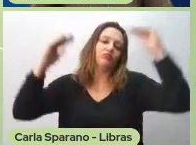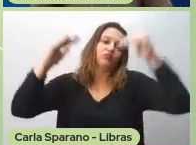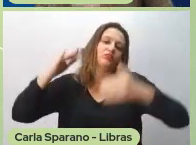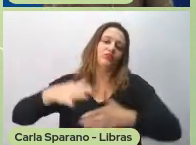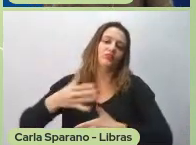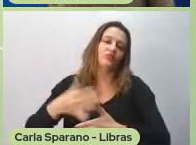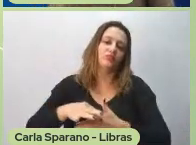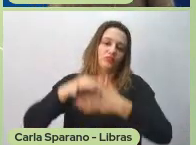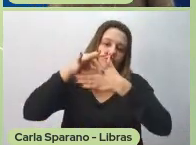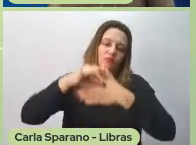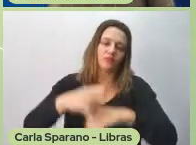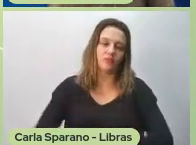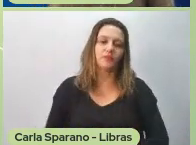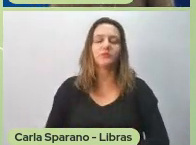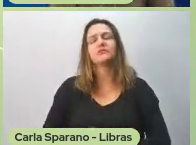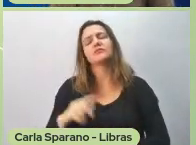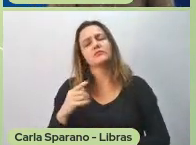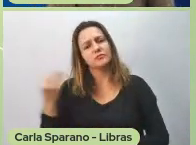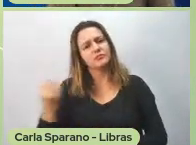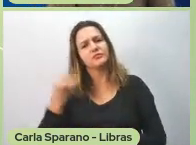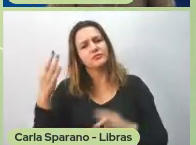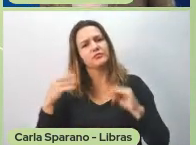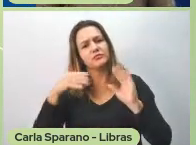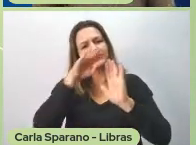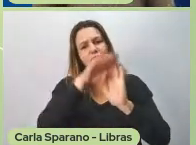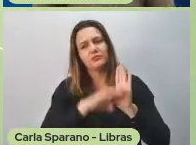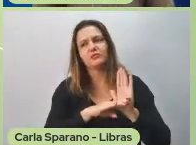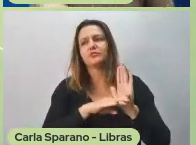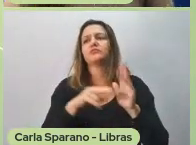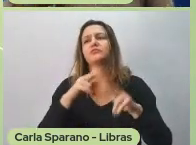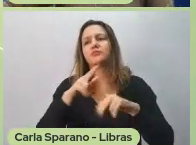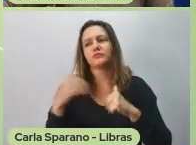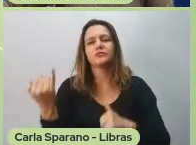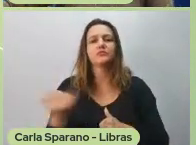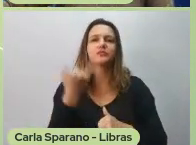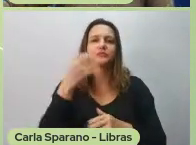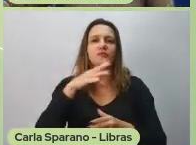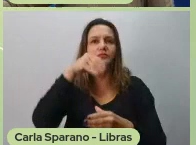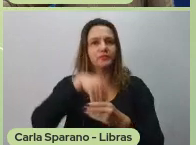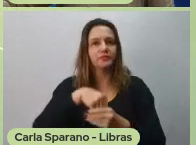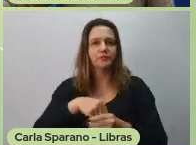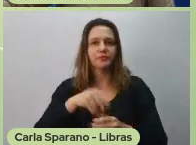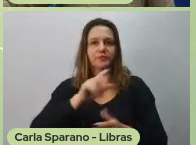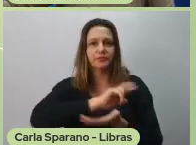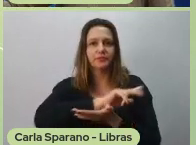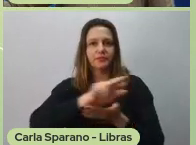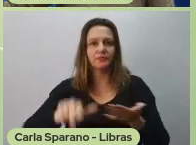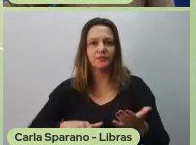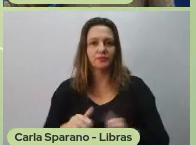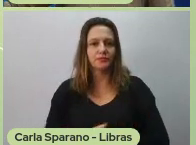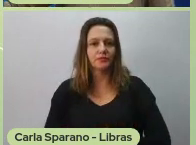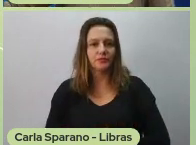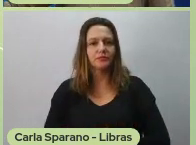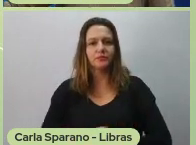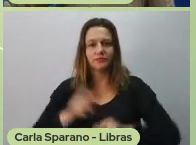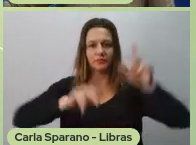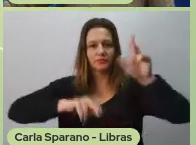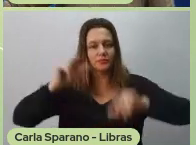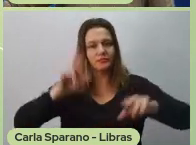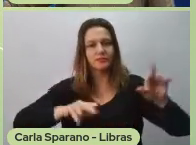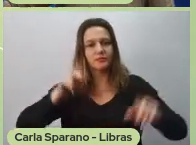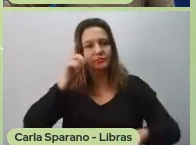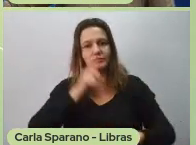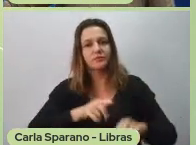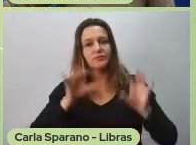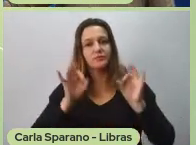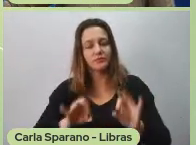é importante em todos os programas e acredito que faz parte da realidade de diversas empresas. Um programa de diversidade, para conseguir ser efetivo e